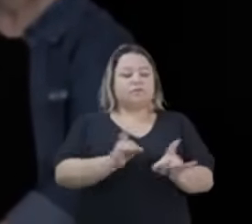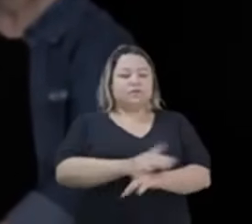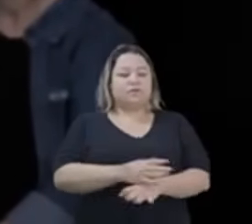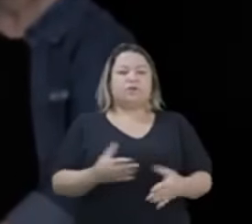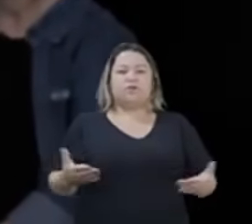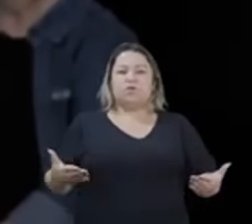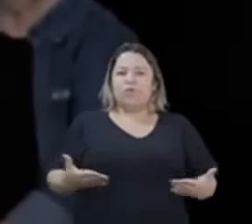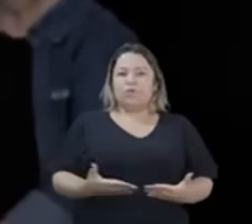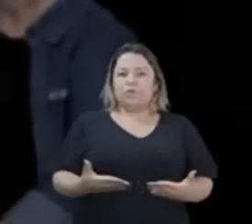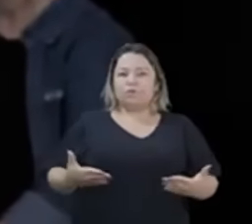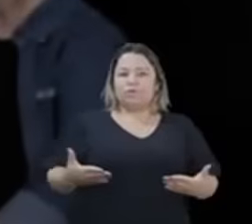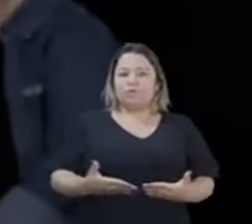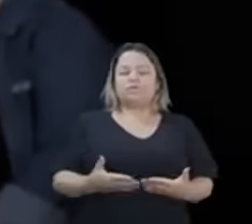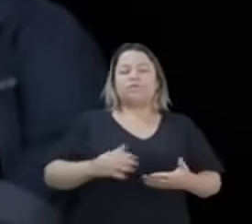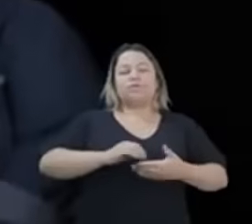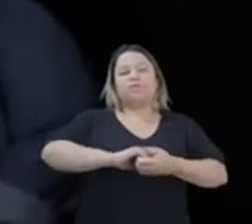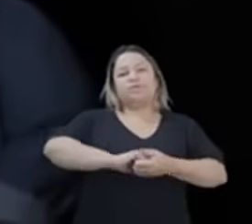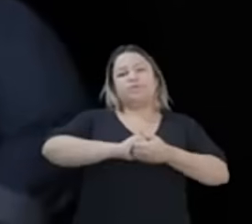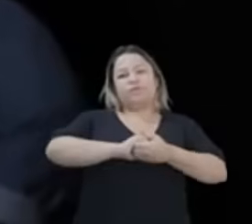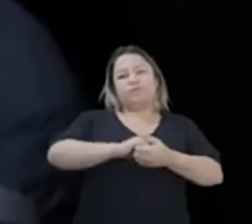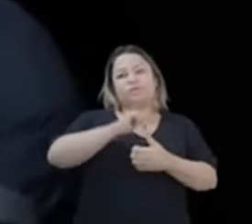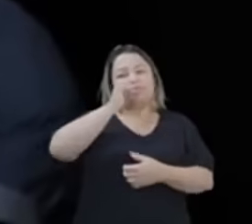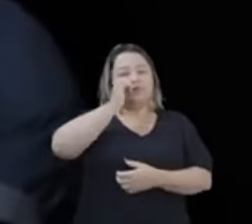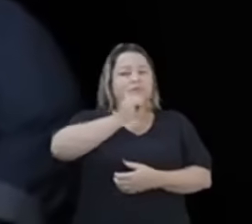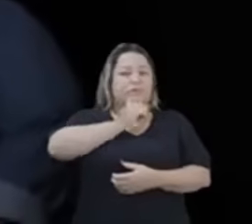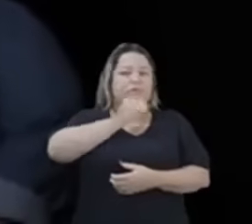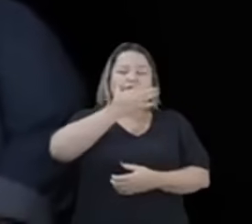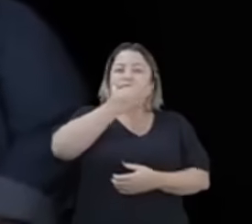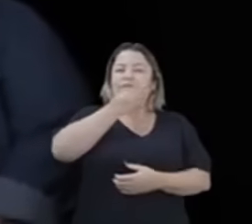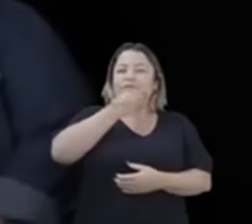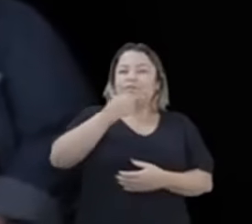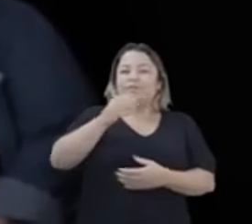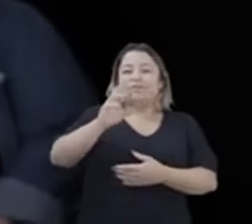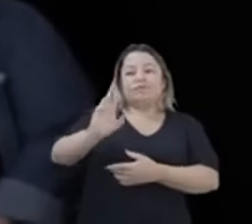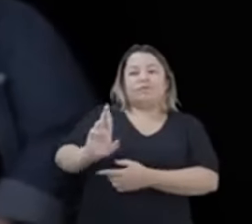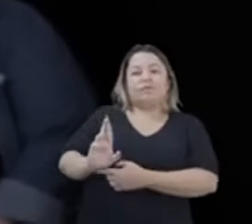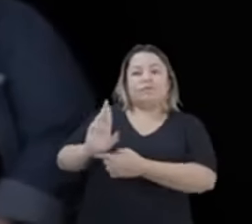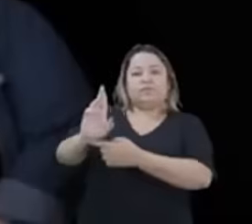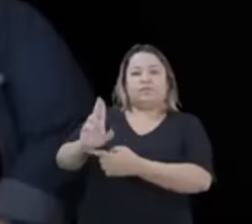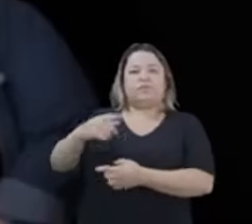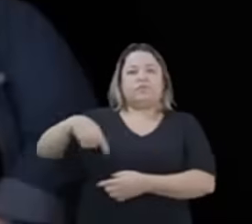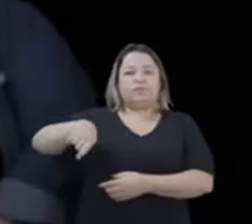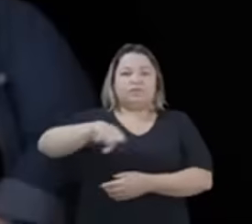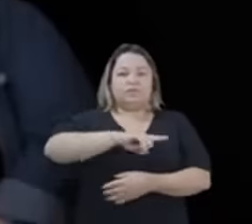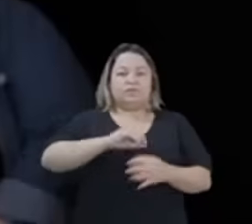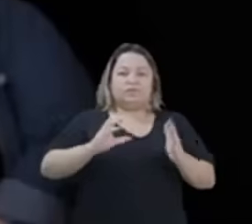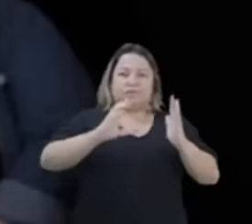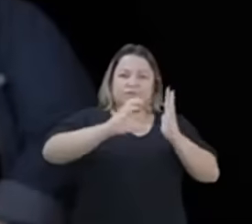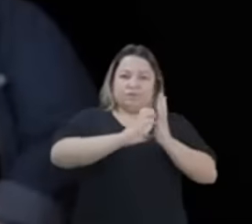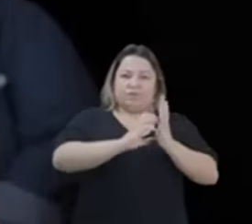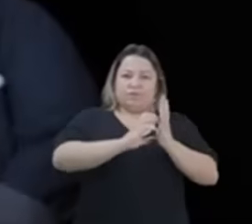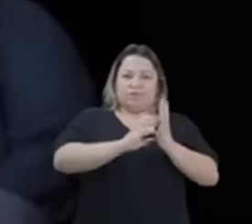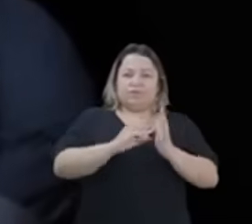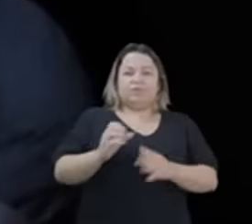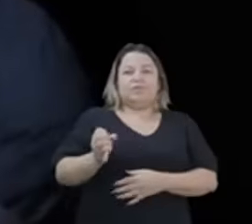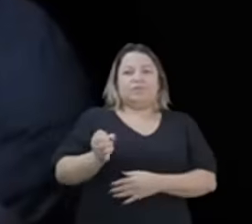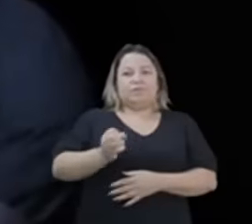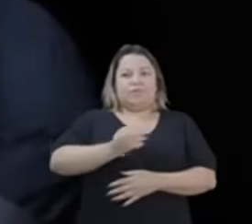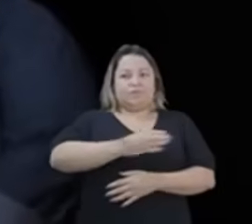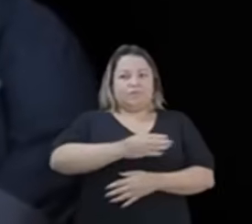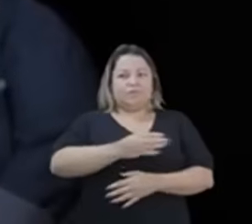agora. Como saudar as mulheres e homens que vão dirigir o nosso partido nesse novo